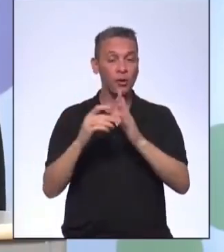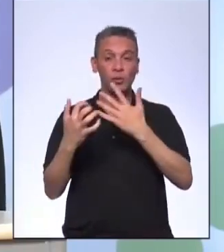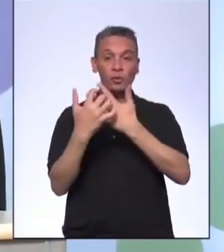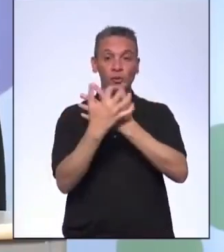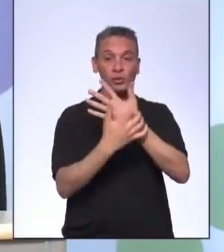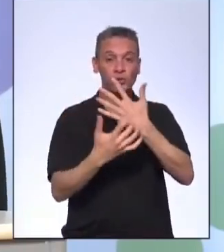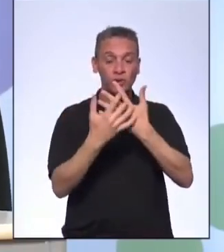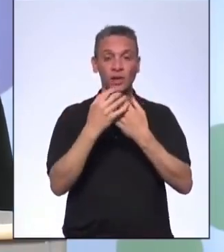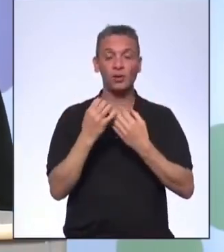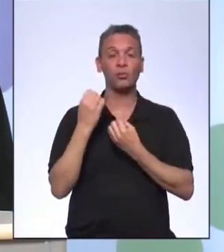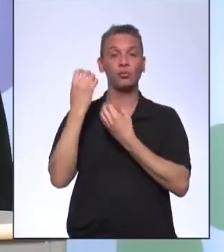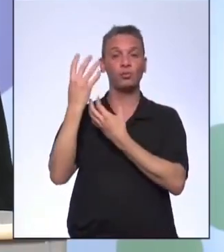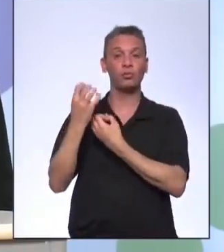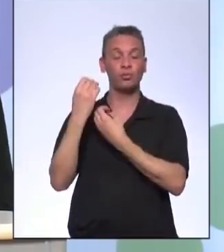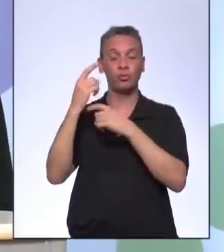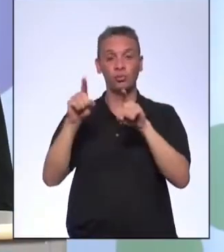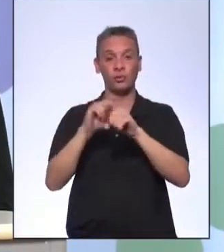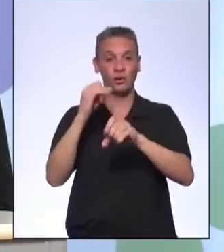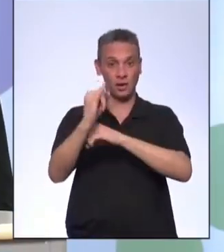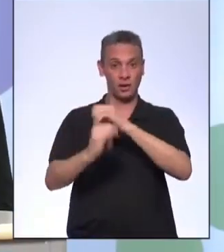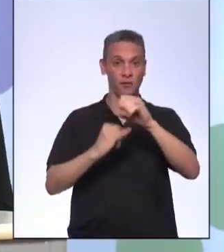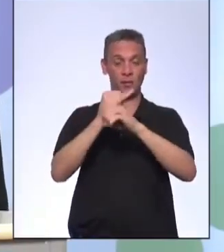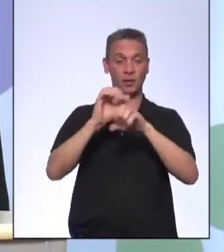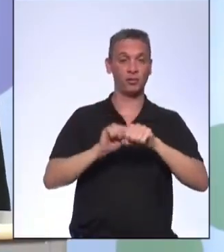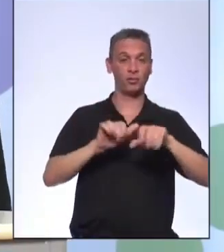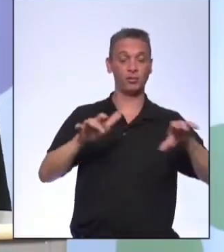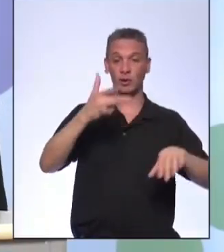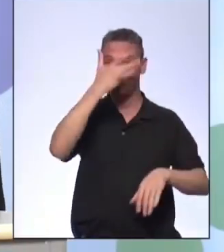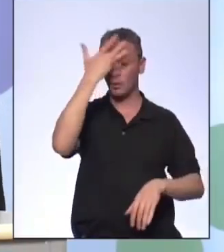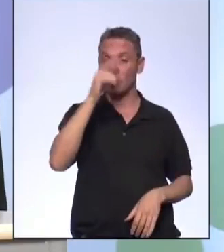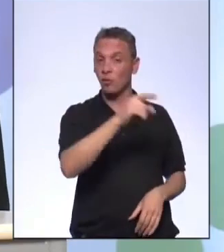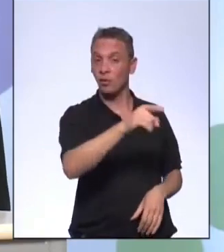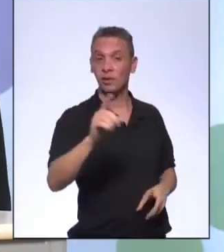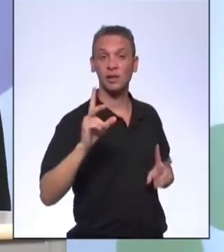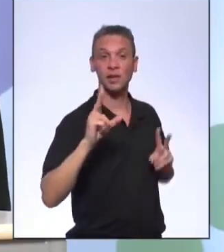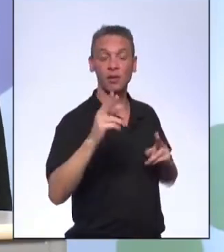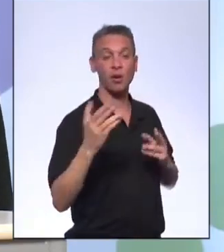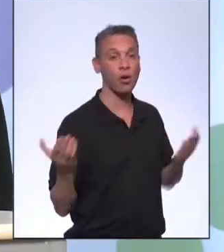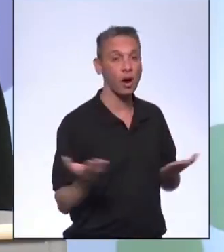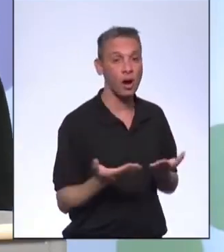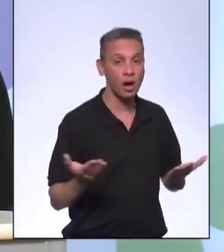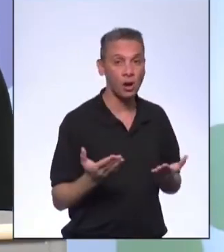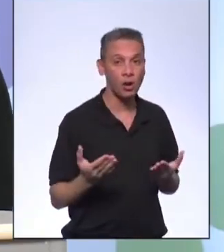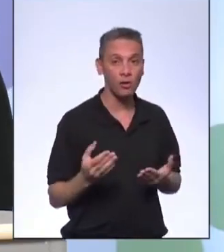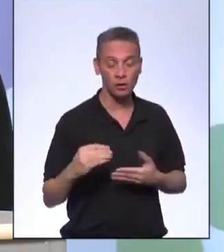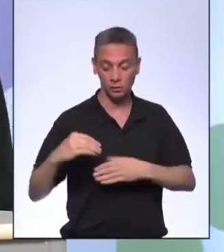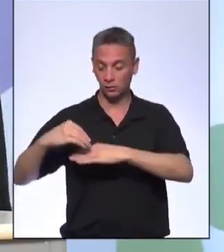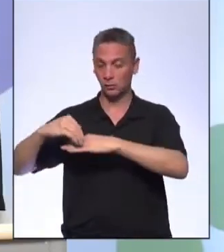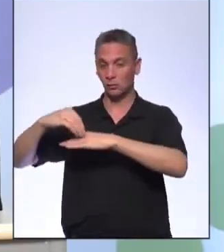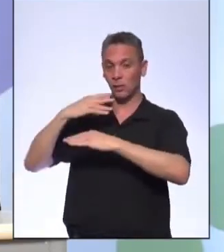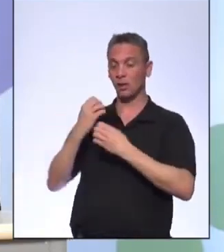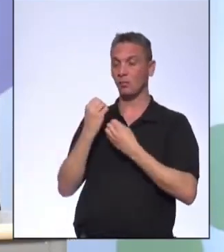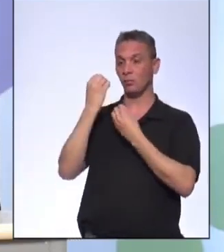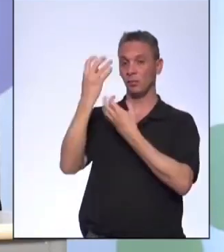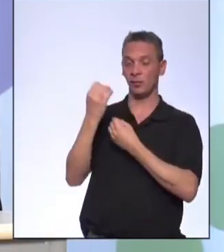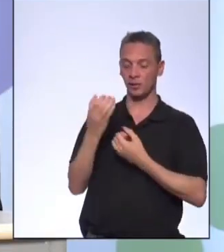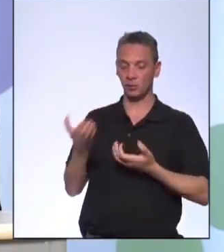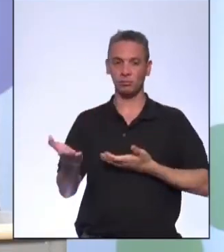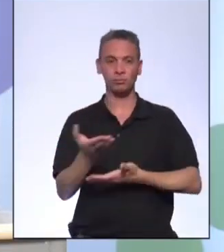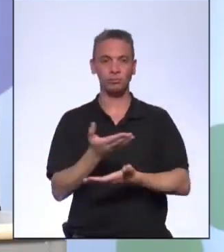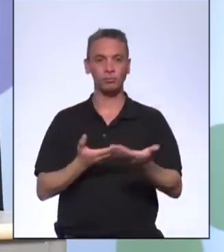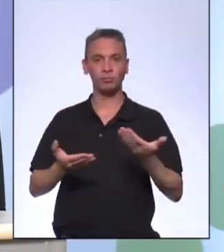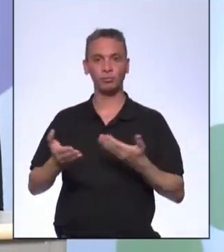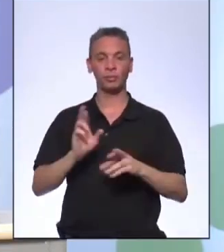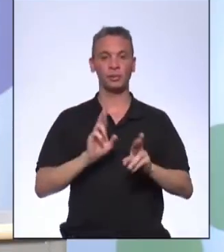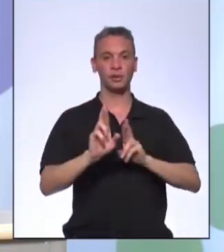revolução da informática, as pessoas elas passam a fazer o que vocês estão fazendo agora. Elas recebem uma informação e elas interagem.